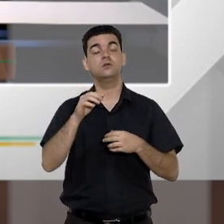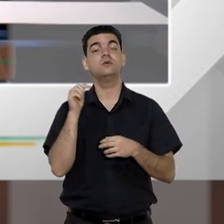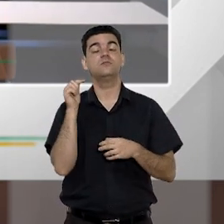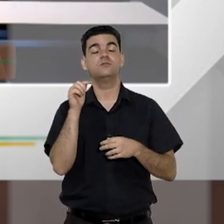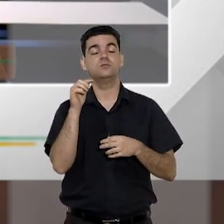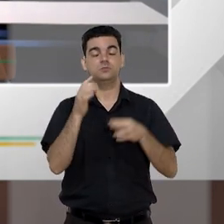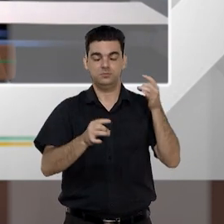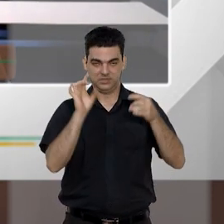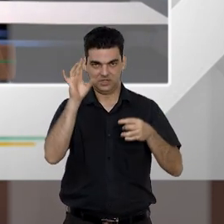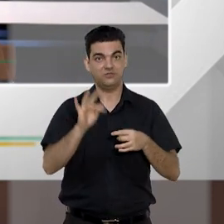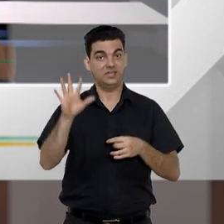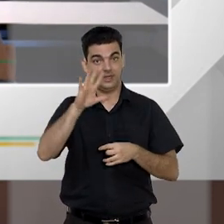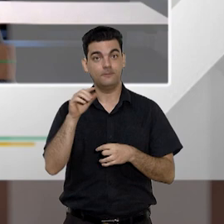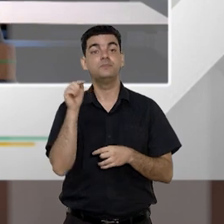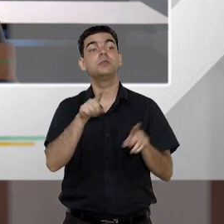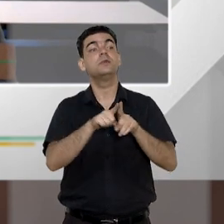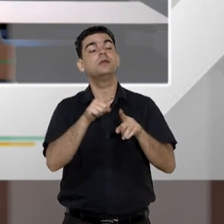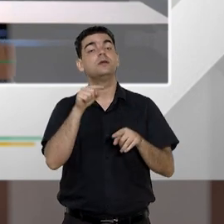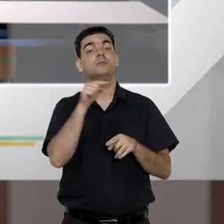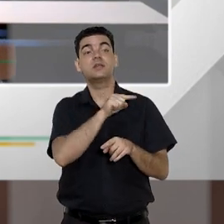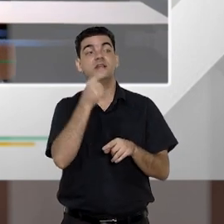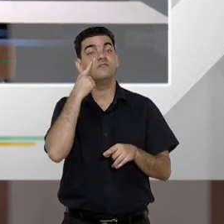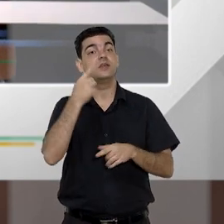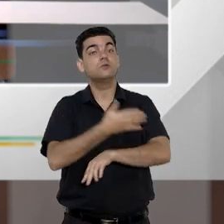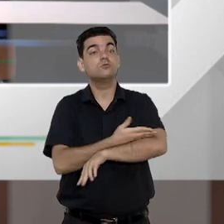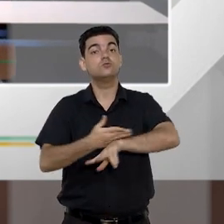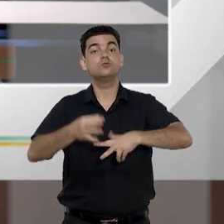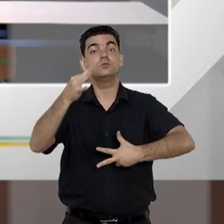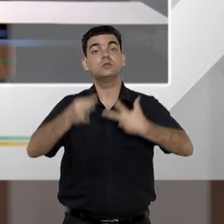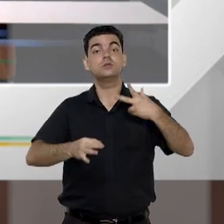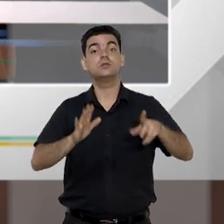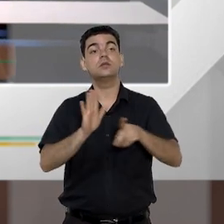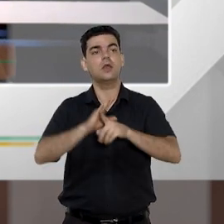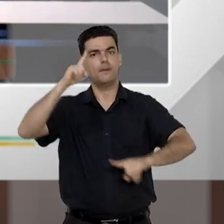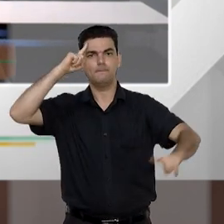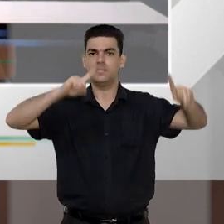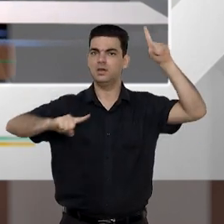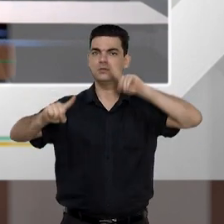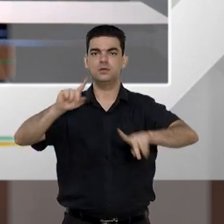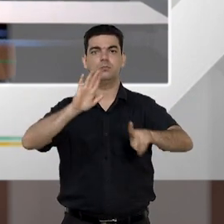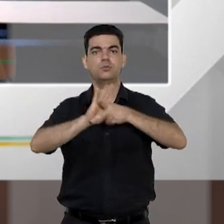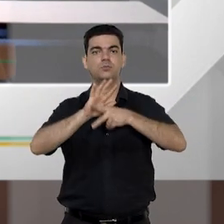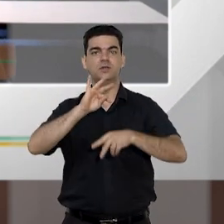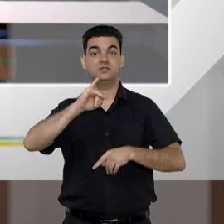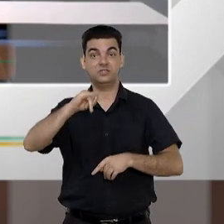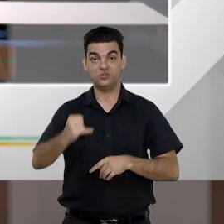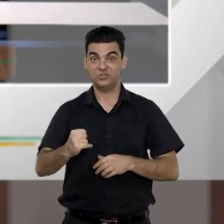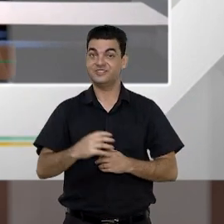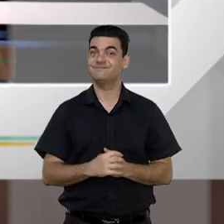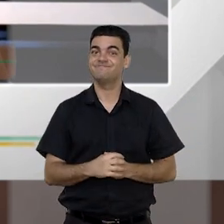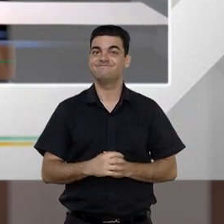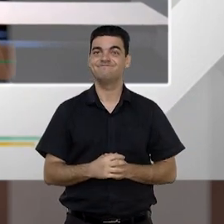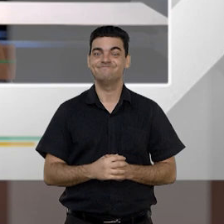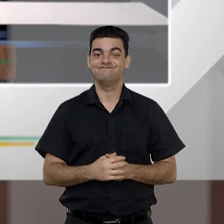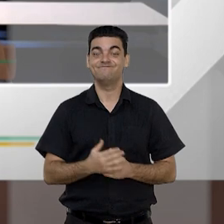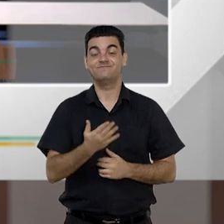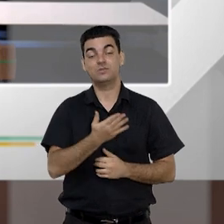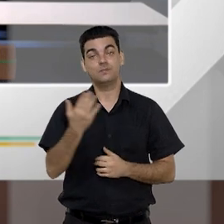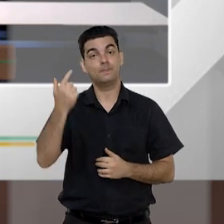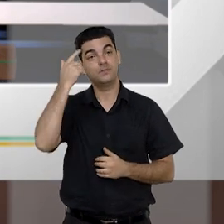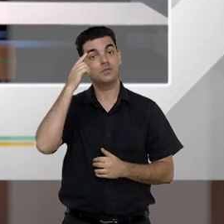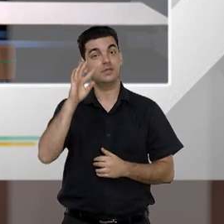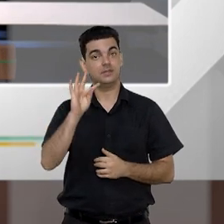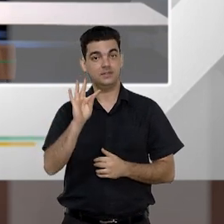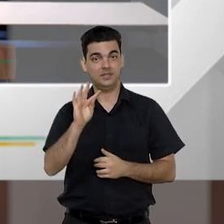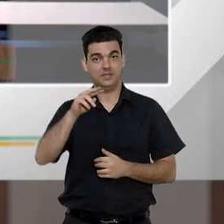juizados especiais federais e também para garantir a observância da jurisprudência dominante do STJ. A gente